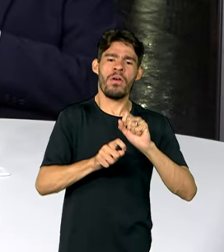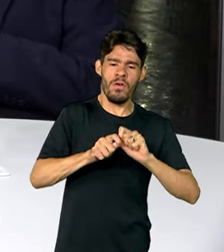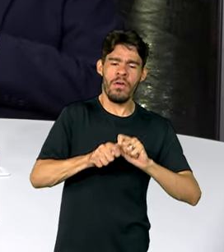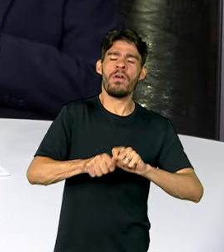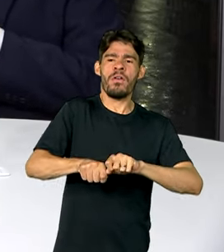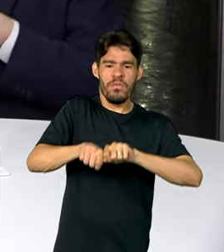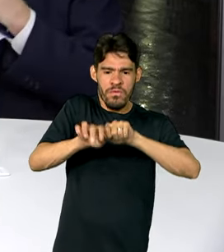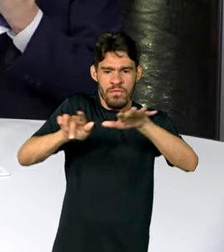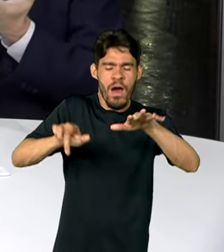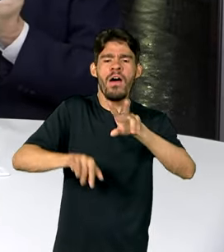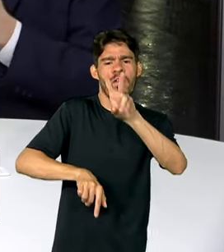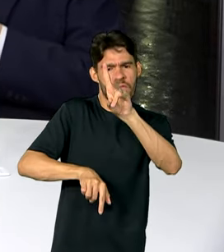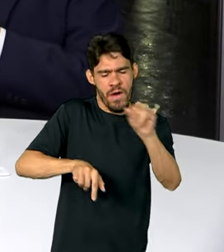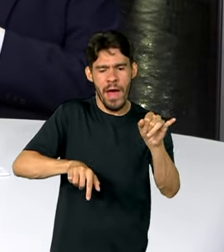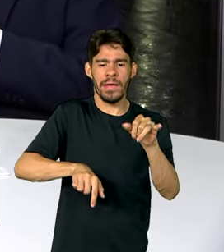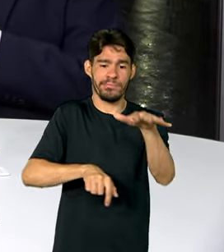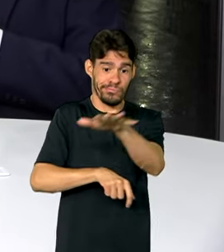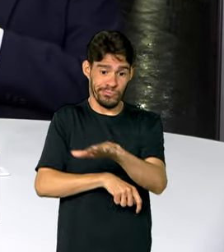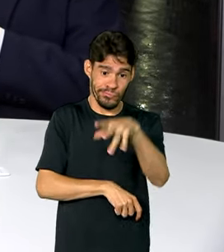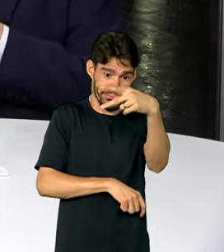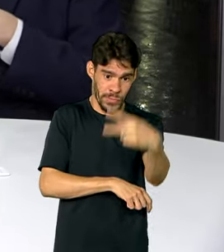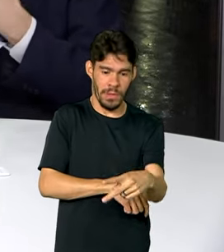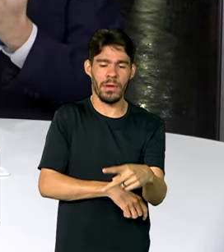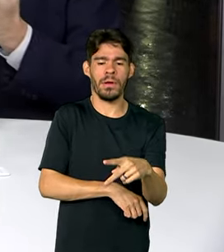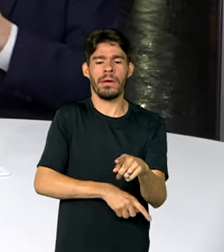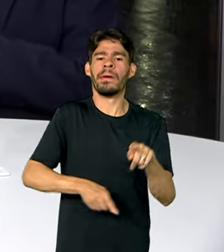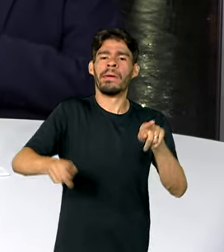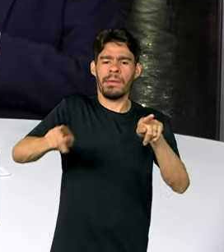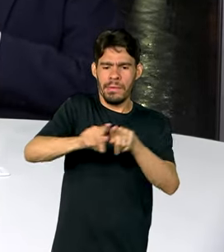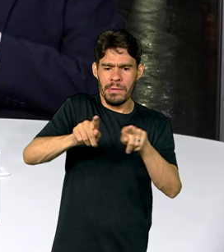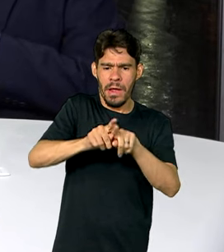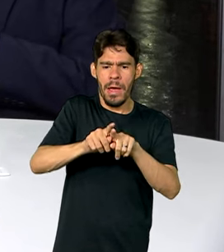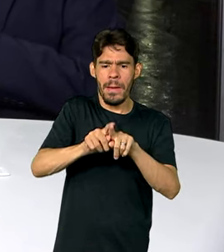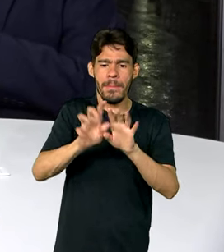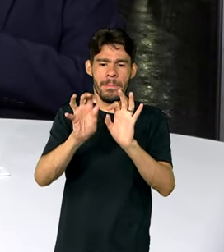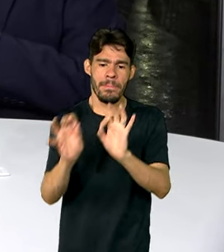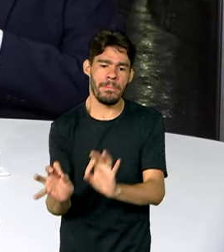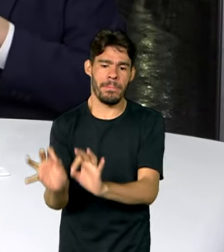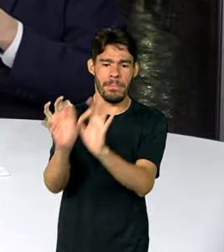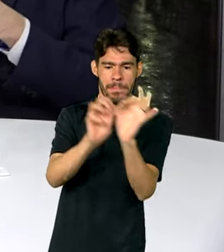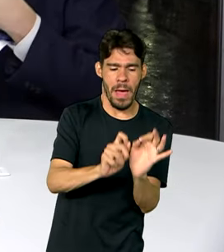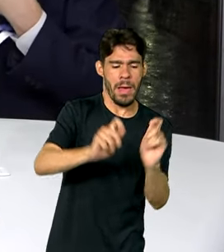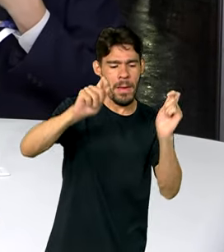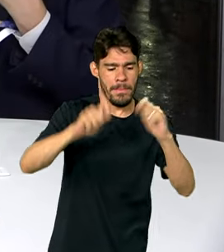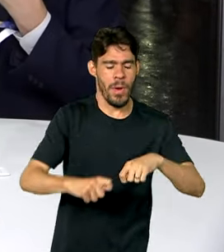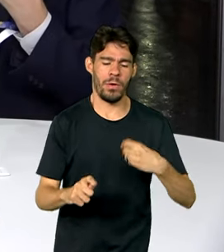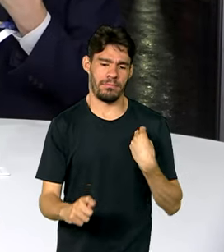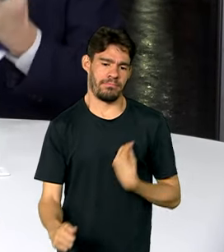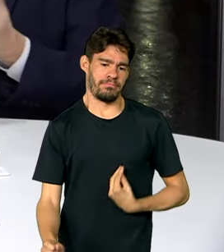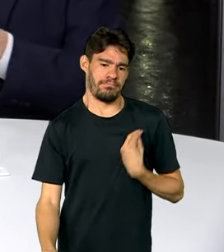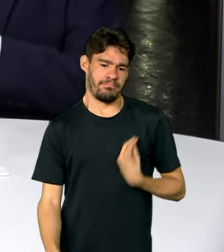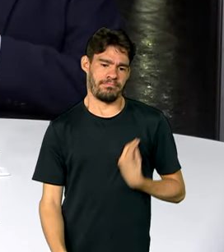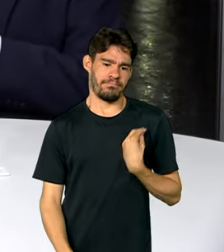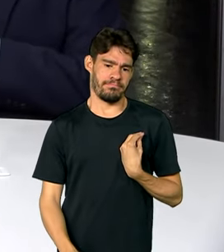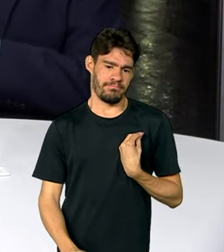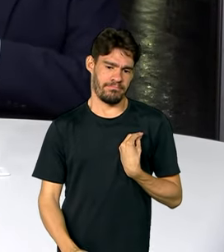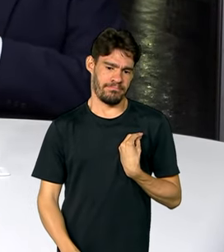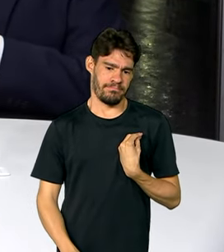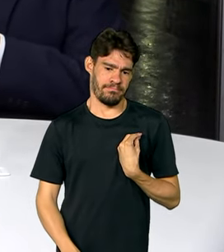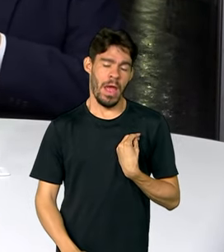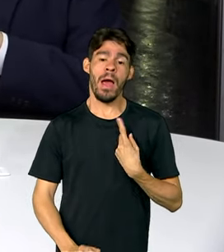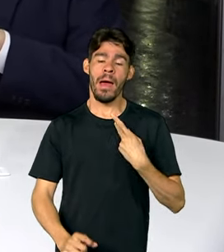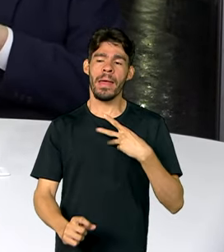atividades autogestionadas aqui no território. E também você pode acompanhar, né, então, ao vivo, pelas redes da